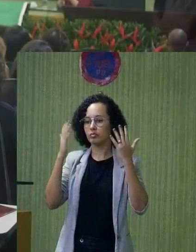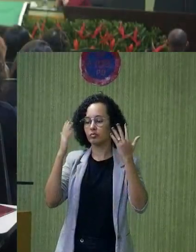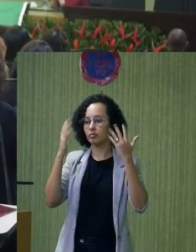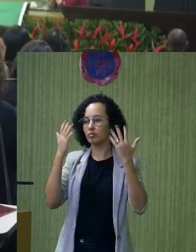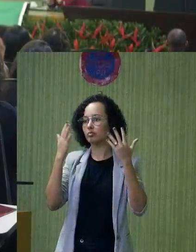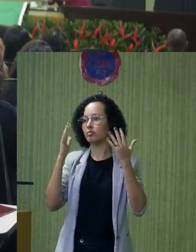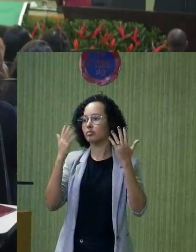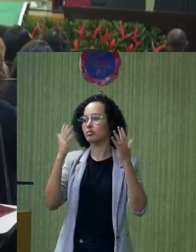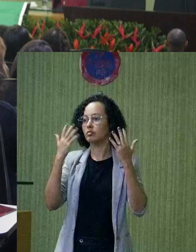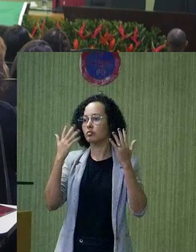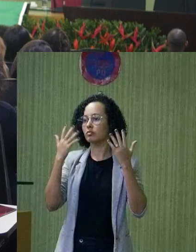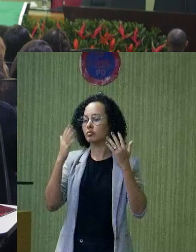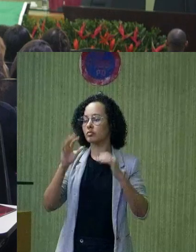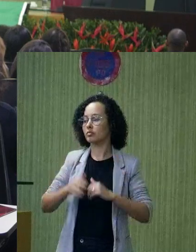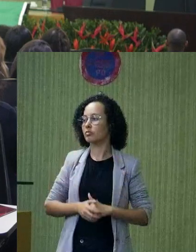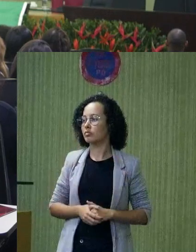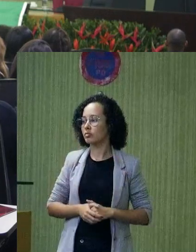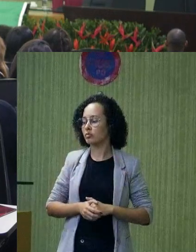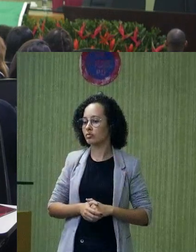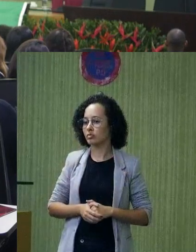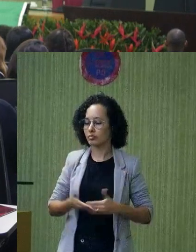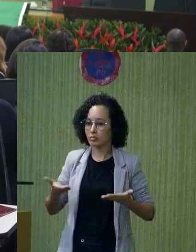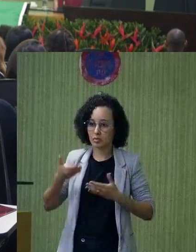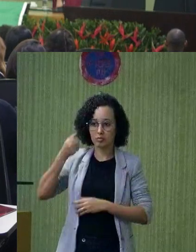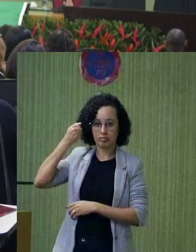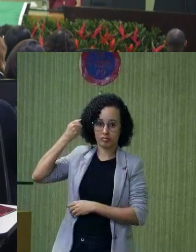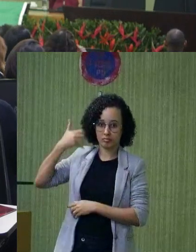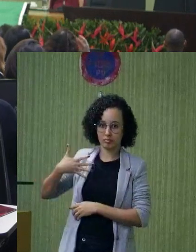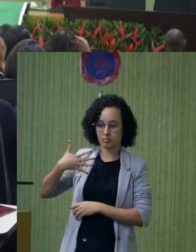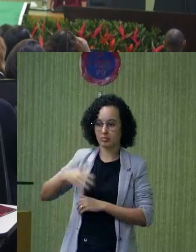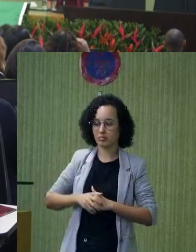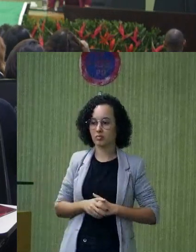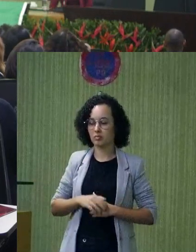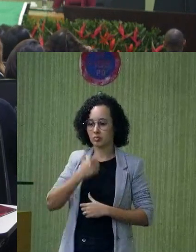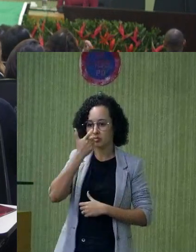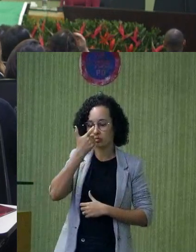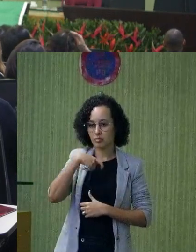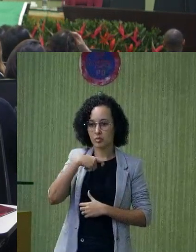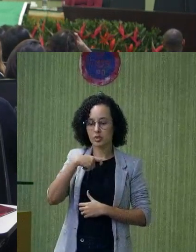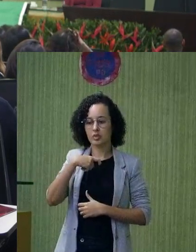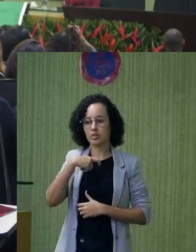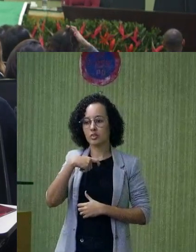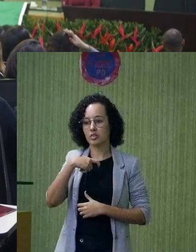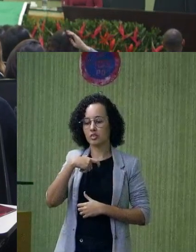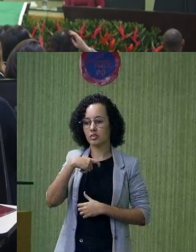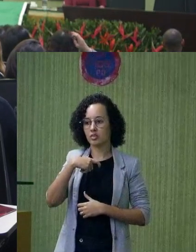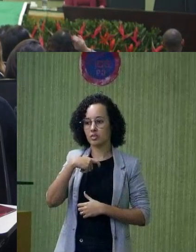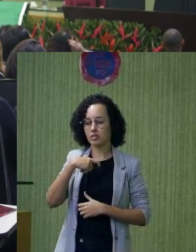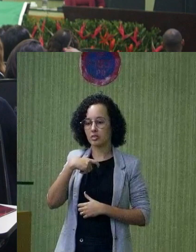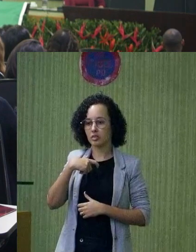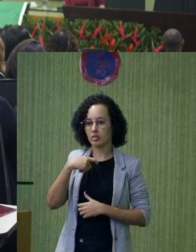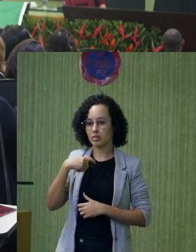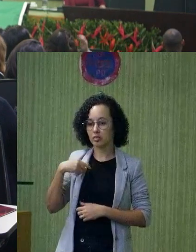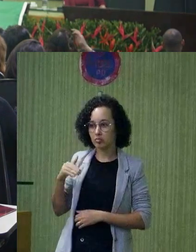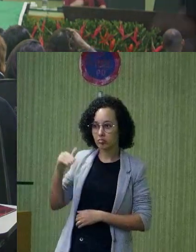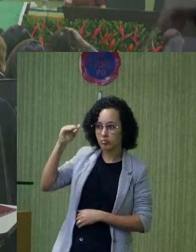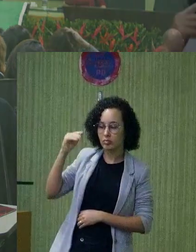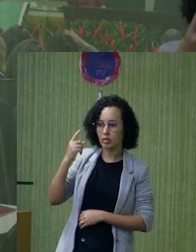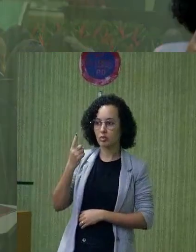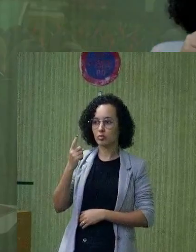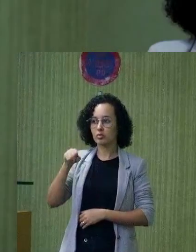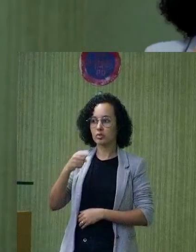Teles agora minha autodescrição né no caso eu sou eh eu tenho 1,65